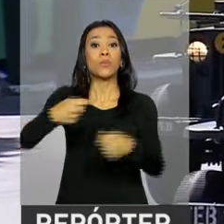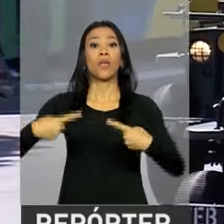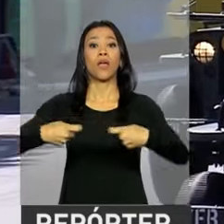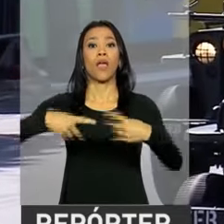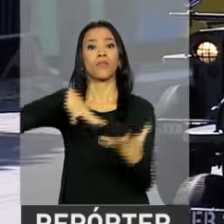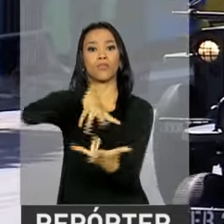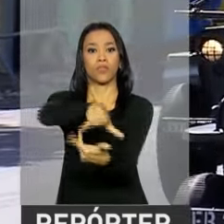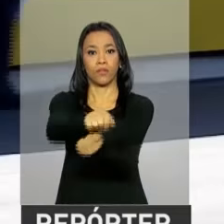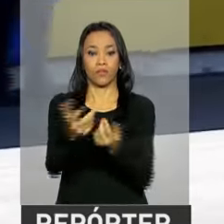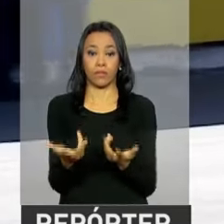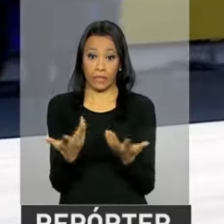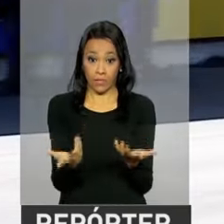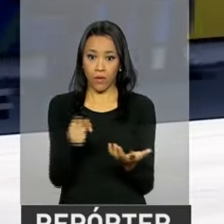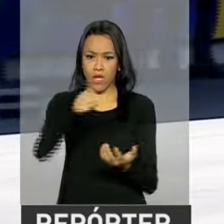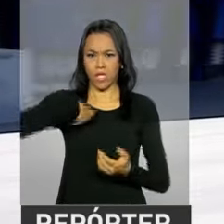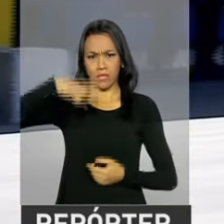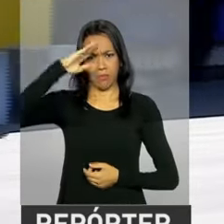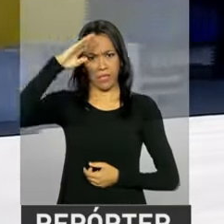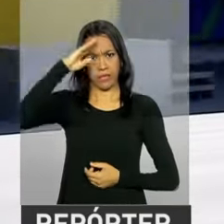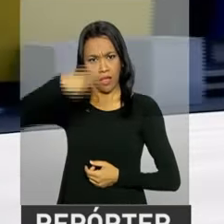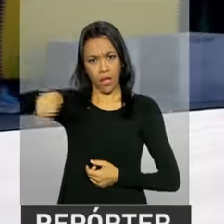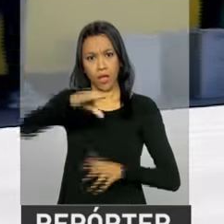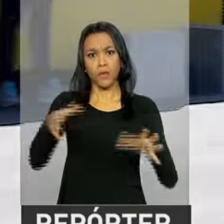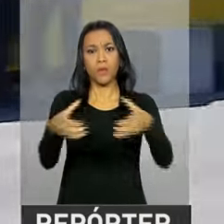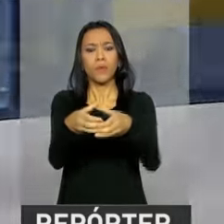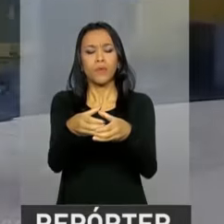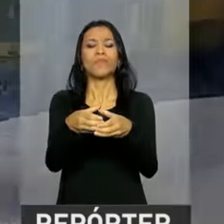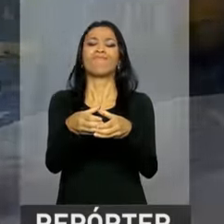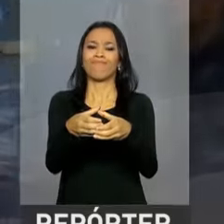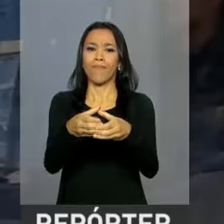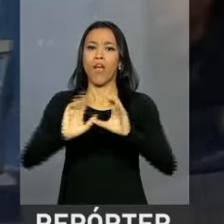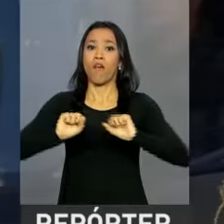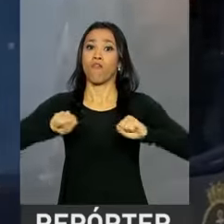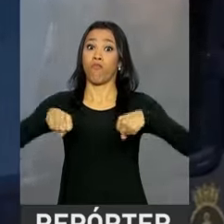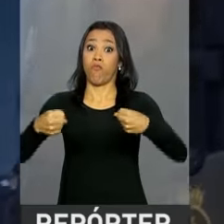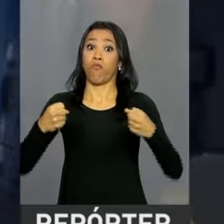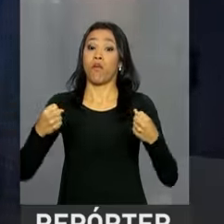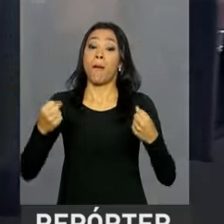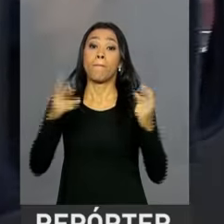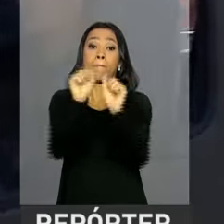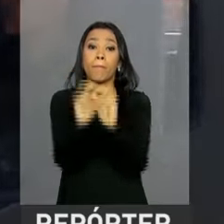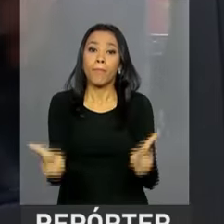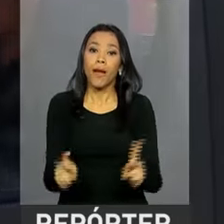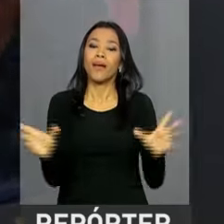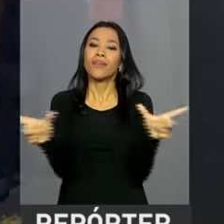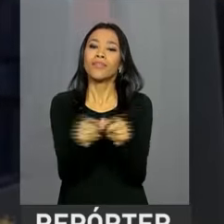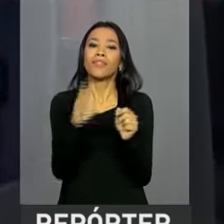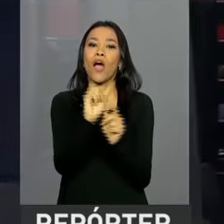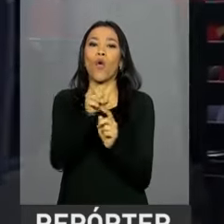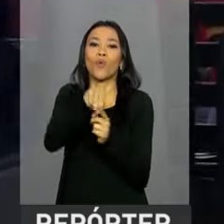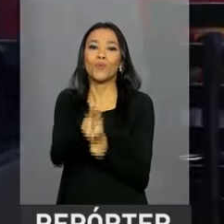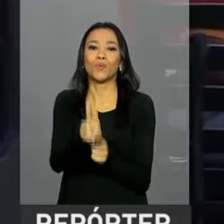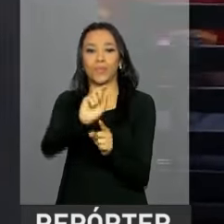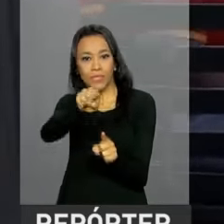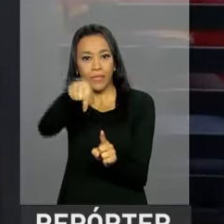Guerra Mundial. Militares que participaram das Forças de Paz das Nações Unidas vieram em seguida.